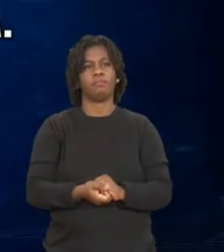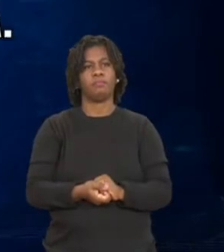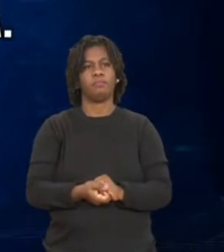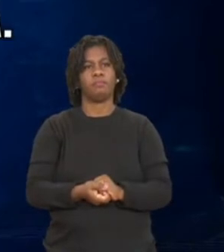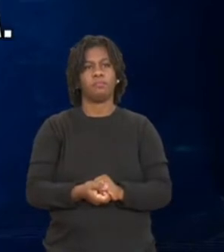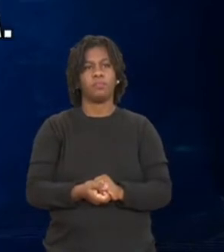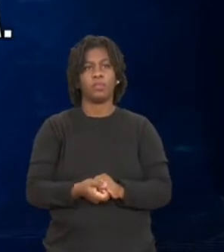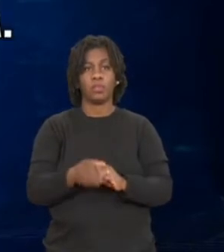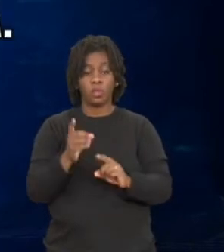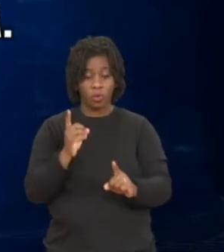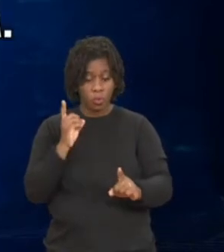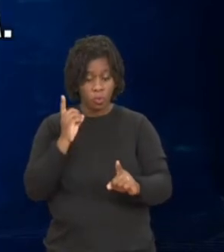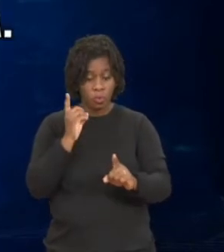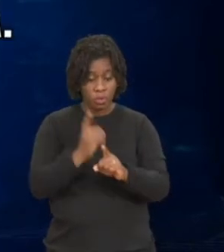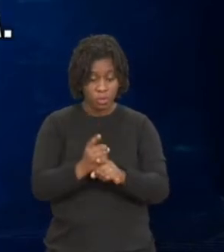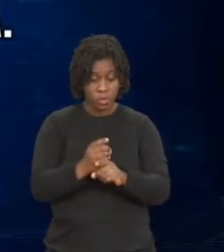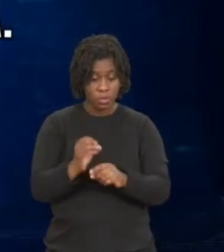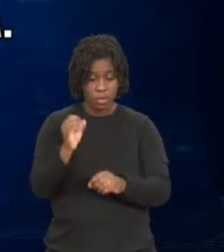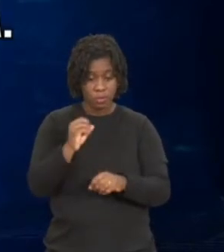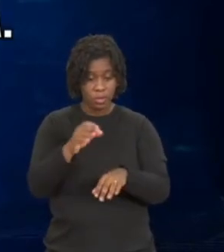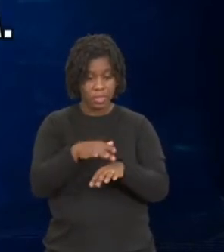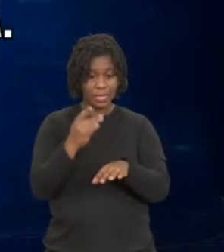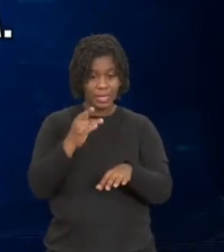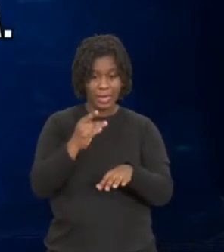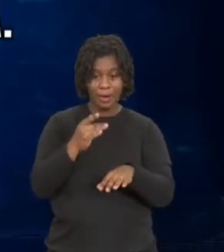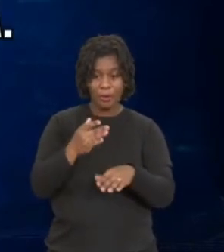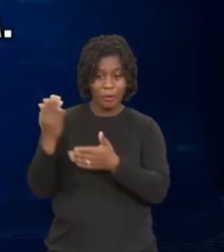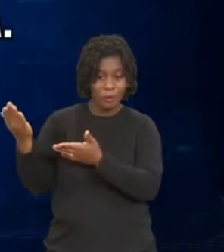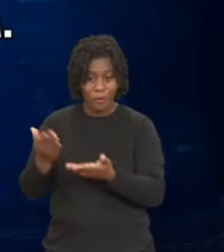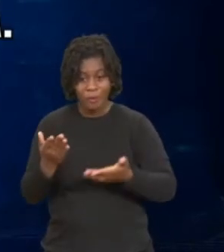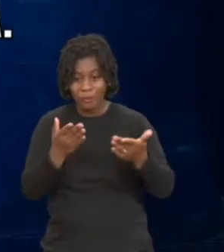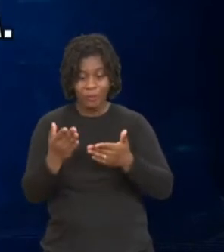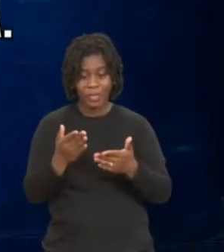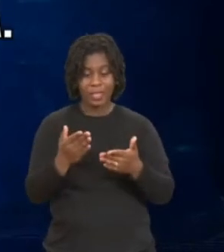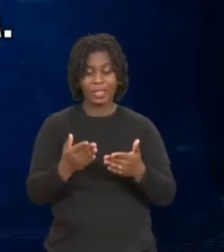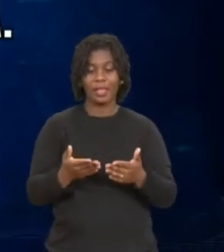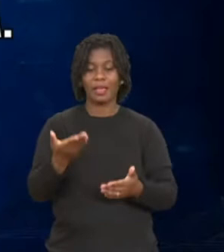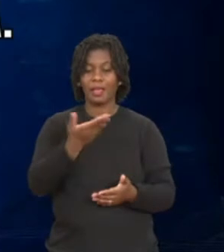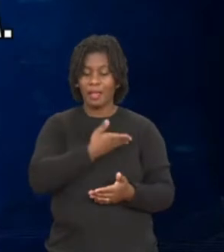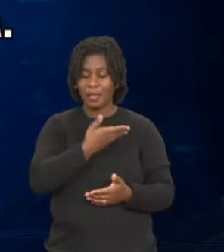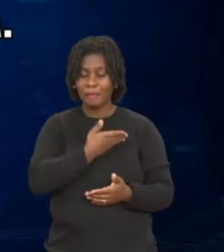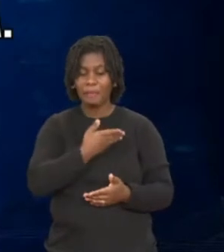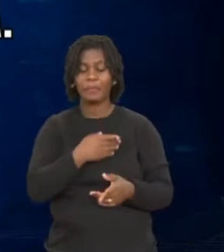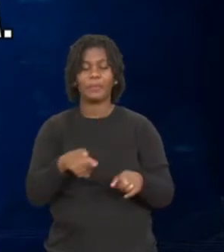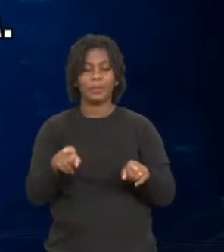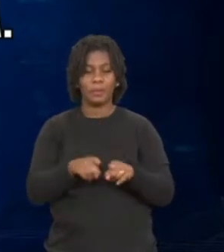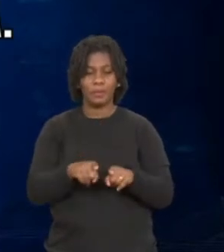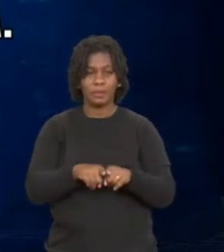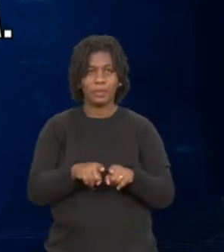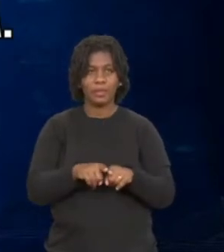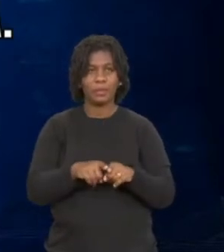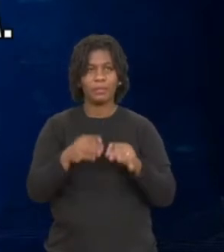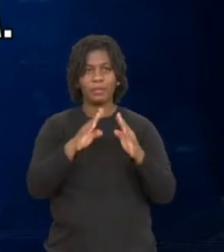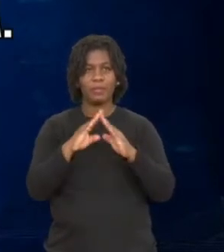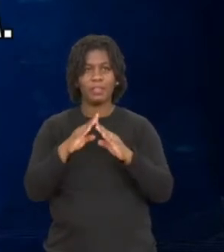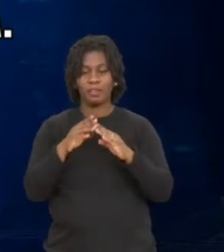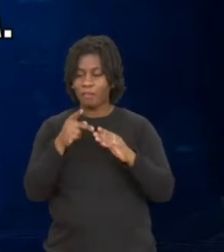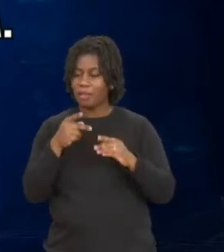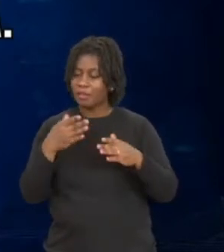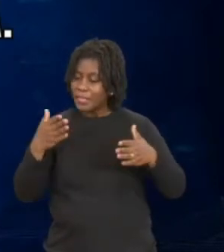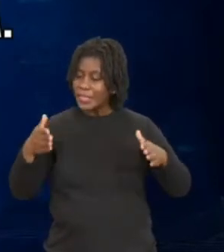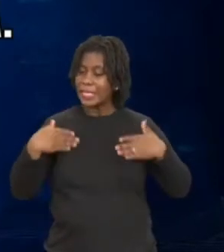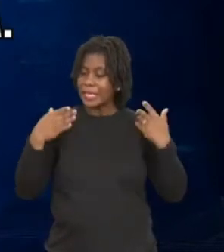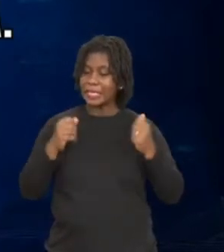E achando-a, convoca amigos e vizinhas, dizendo: alegrai-vos comigo, porque